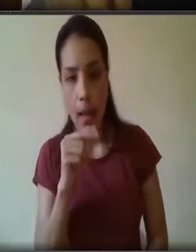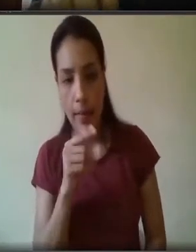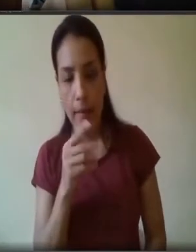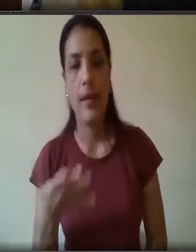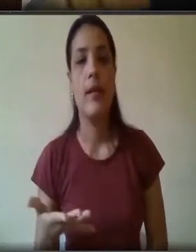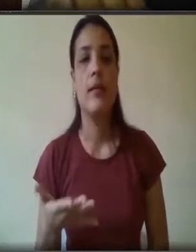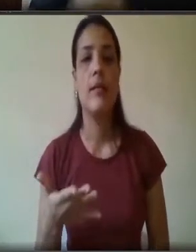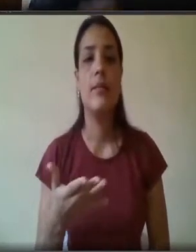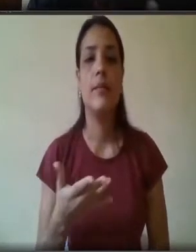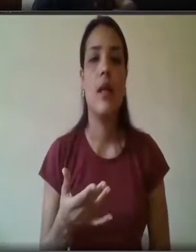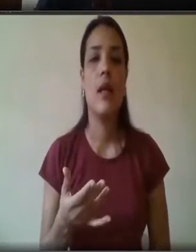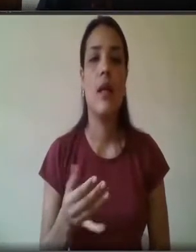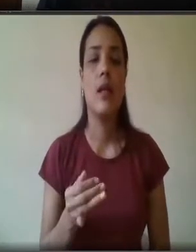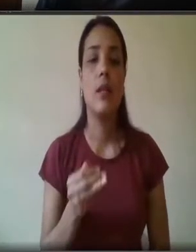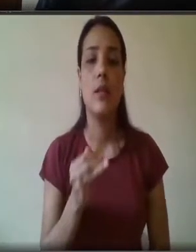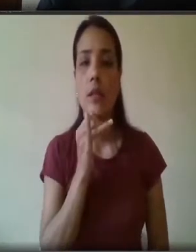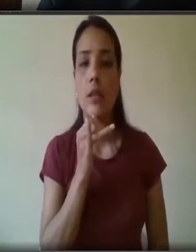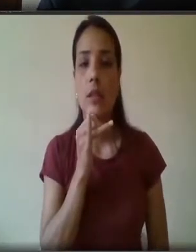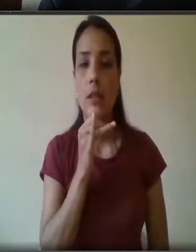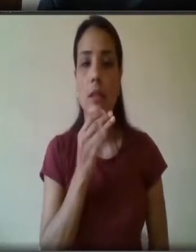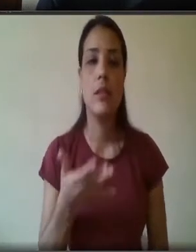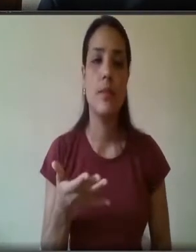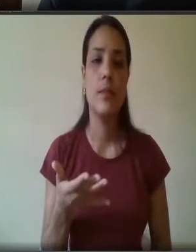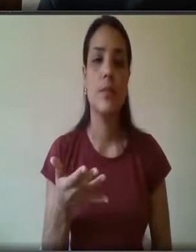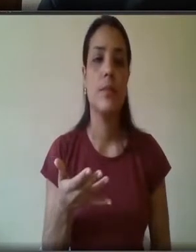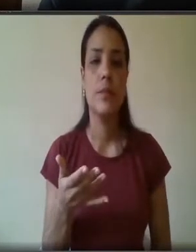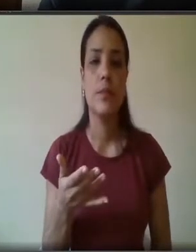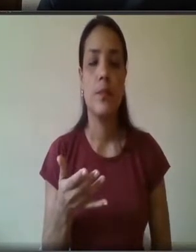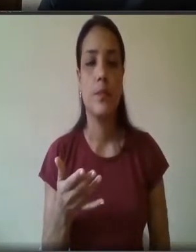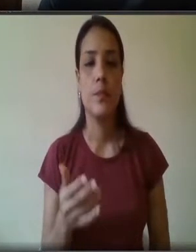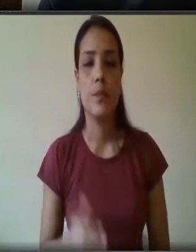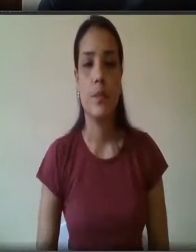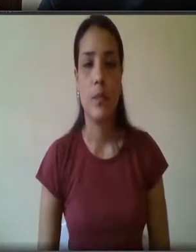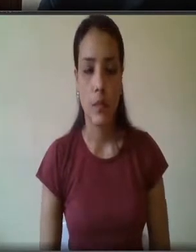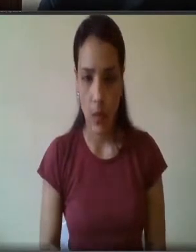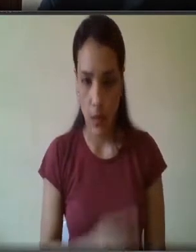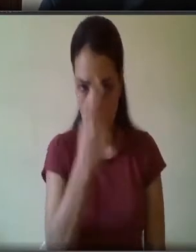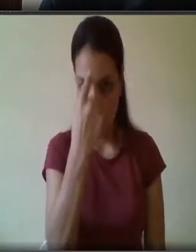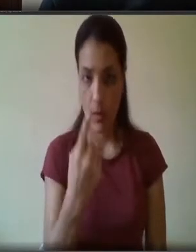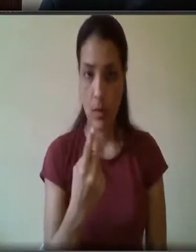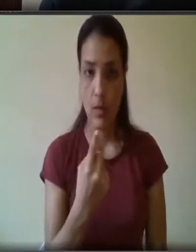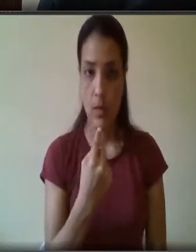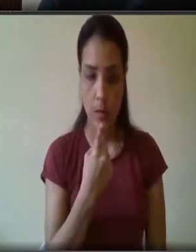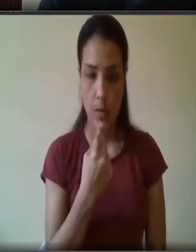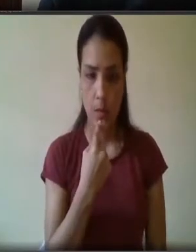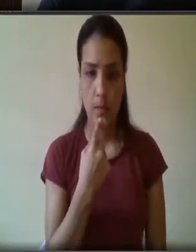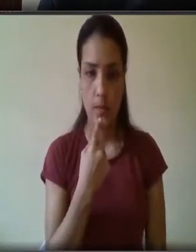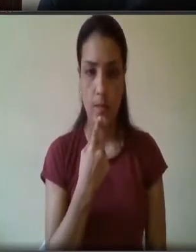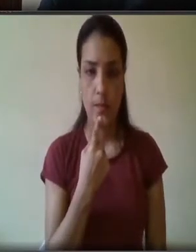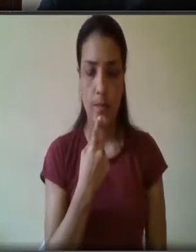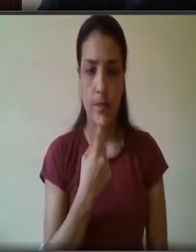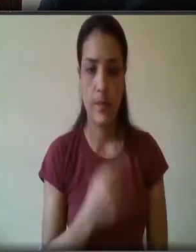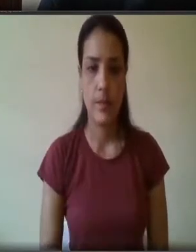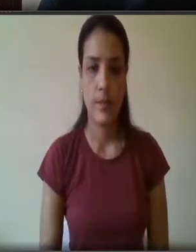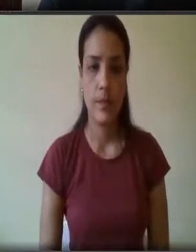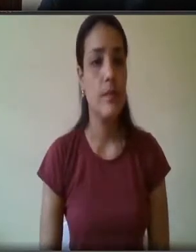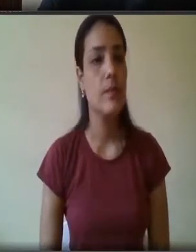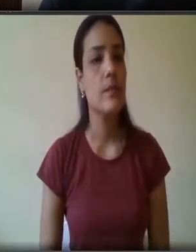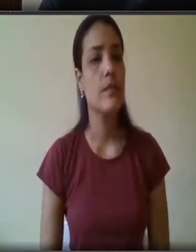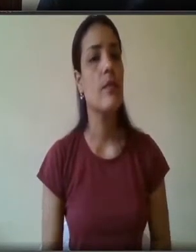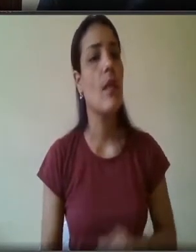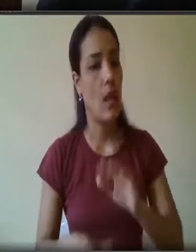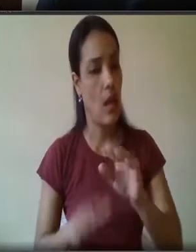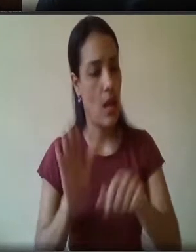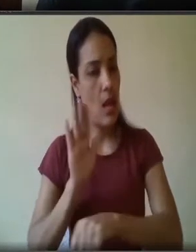vai acabar desagregando a rocha. E eu tentei colocar um esqueminha aqui para vocês, vai até ajudar vocês que